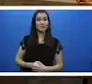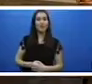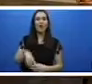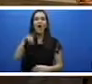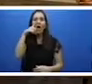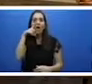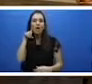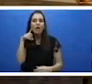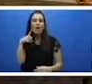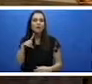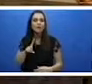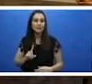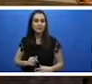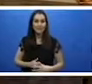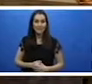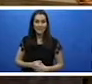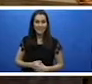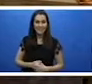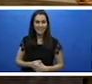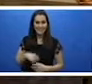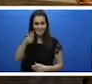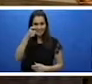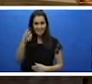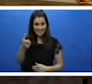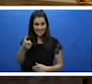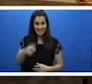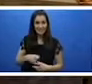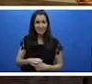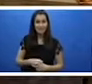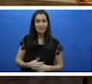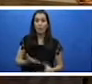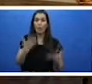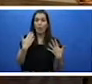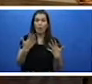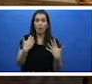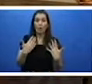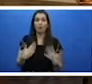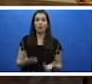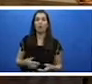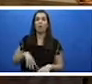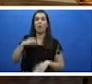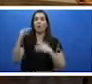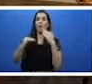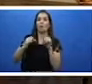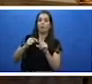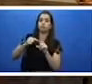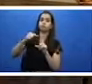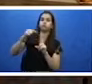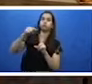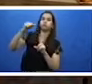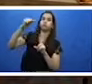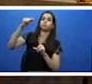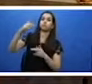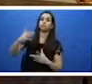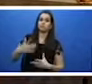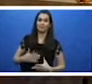transpirar. Olha que interessante. Senão, a temperatura do nosso corpo iria aumentando, aumentando, aumentando.